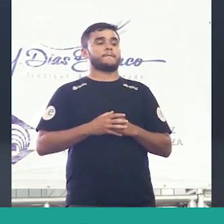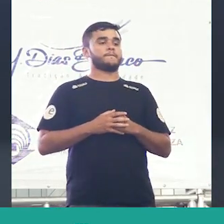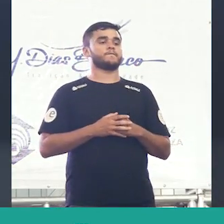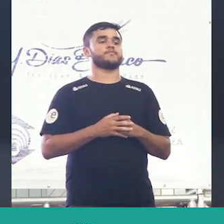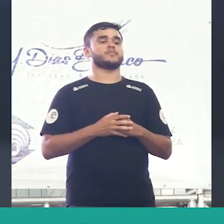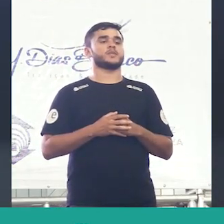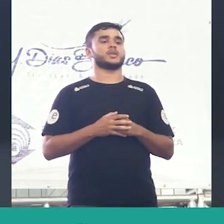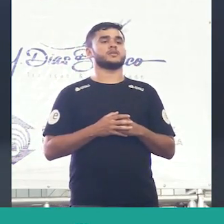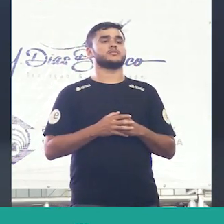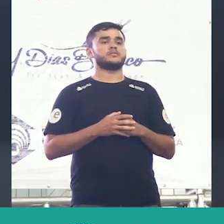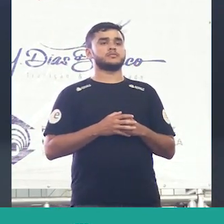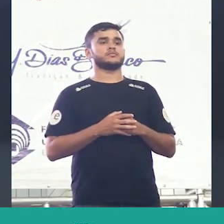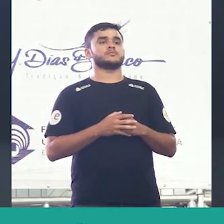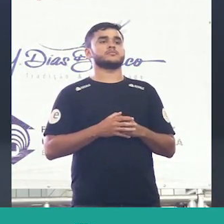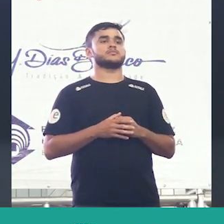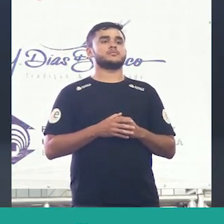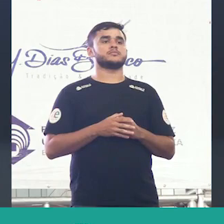3.